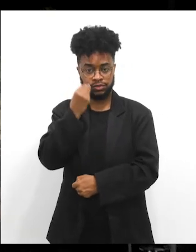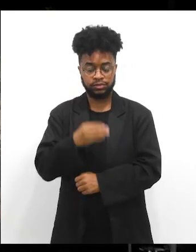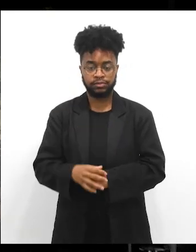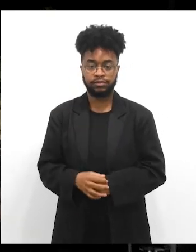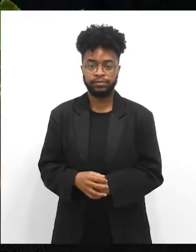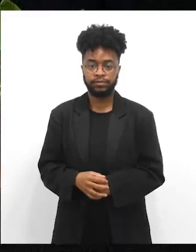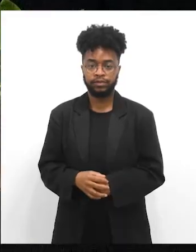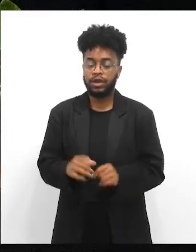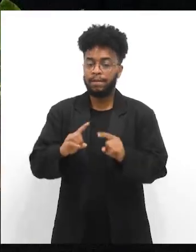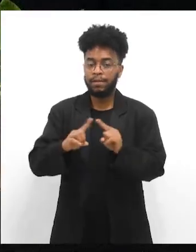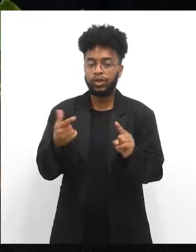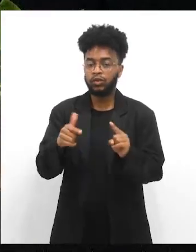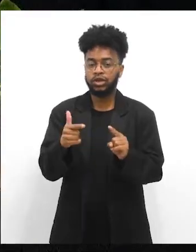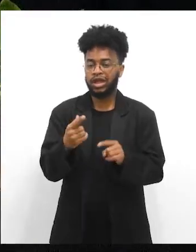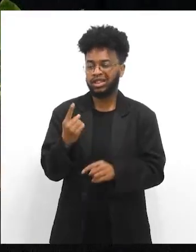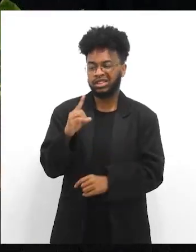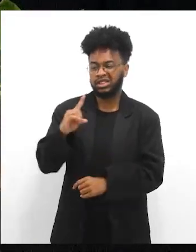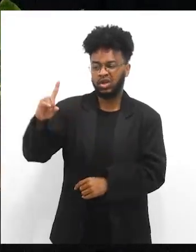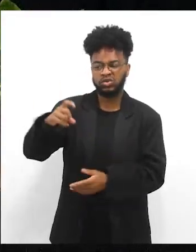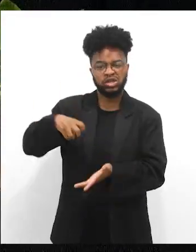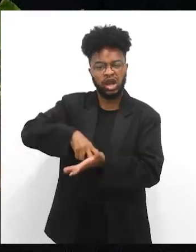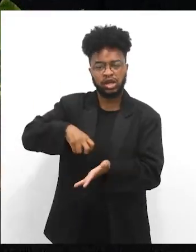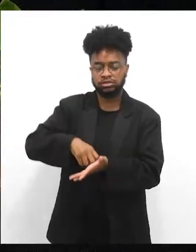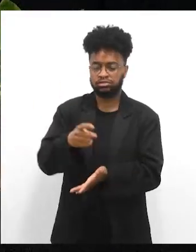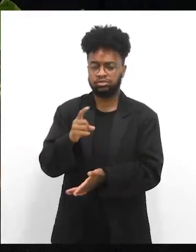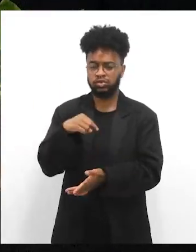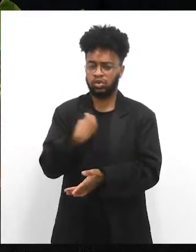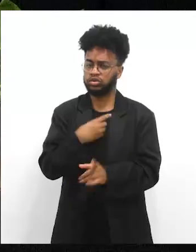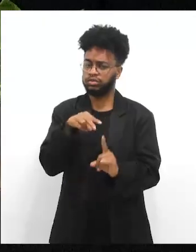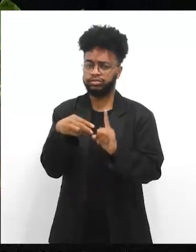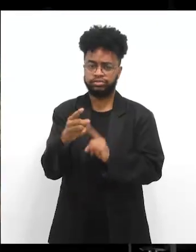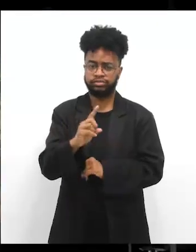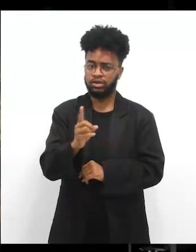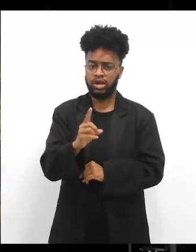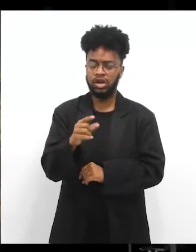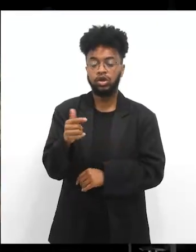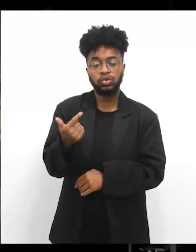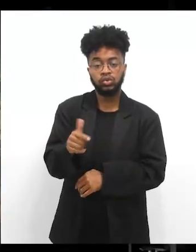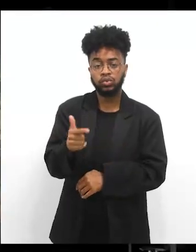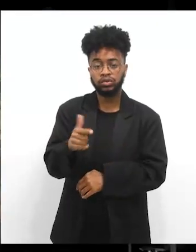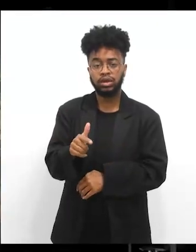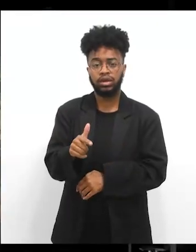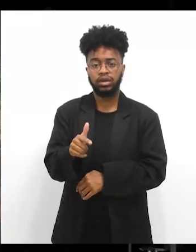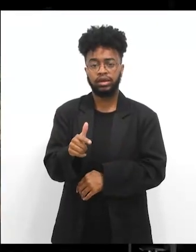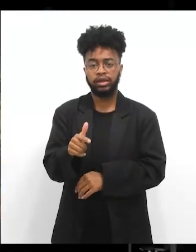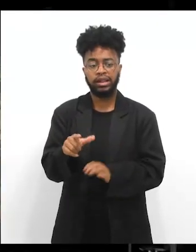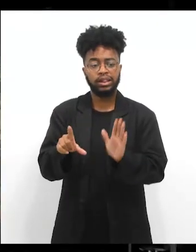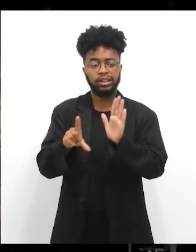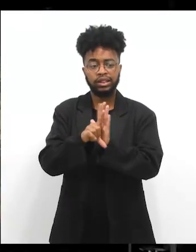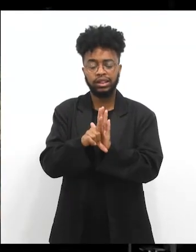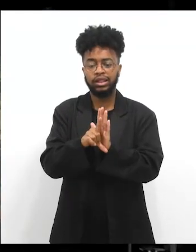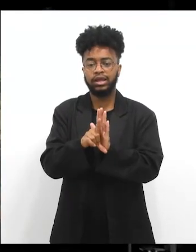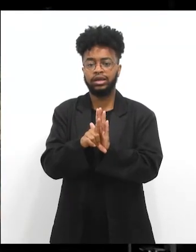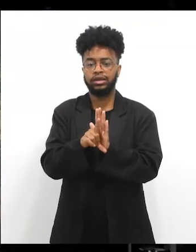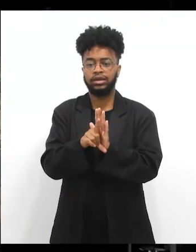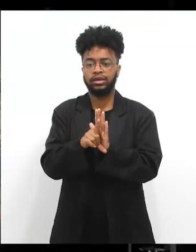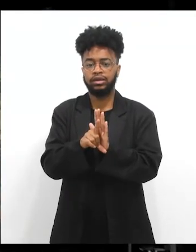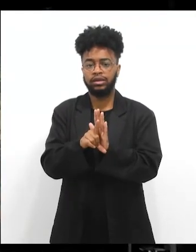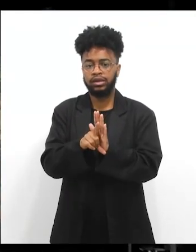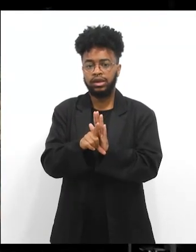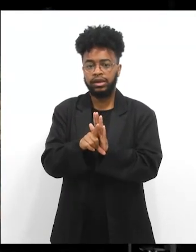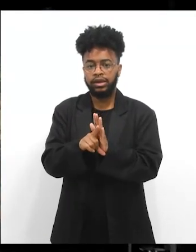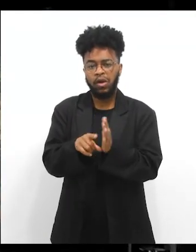por aquilo. Mas não há um Deus punitivo na nossa visão. Na nossa visão não há uma